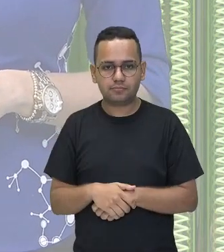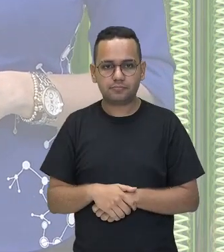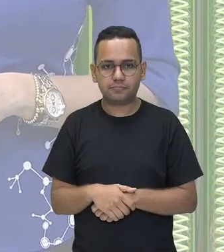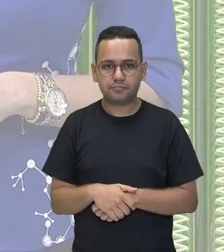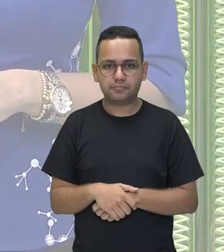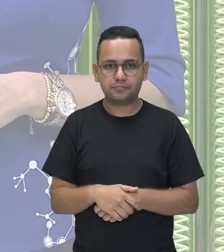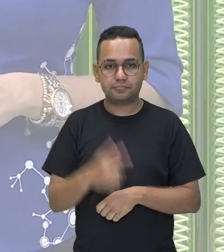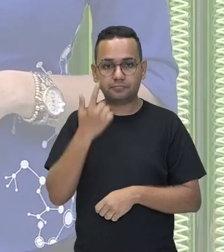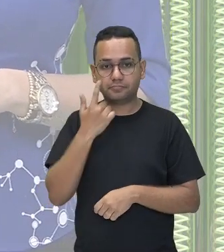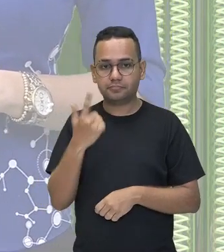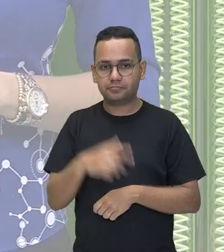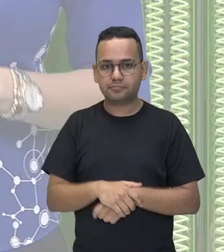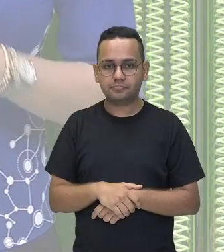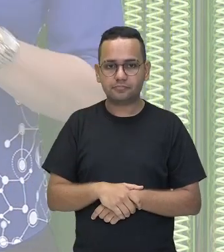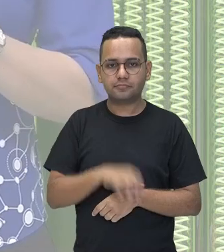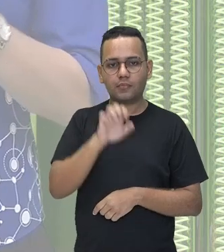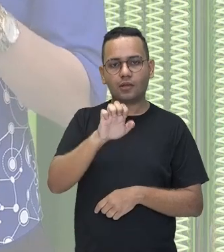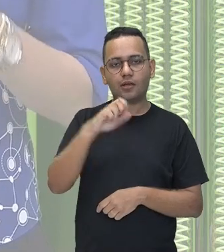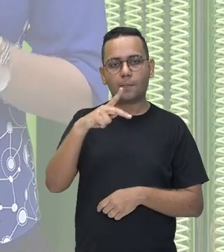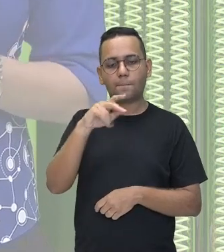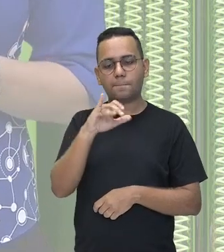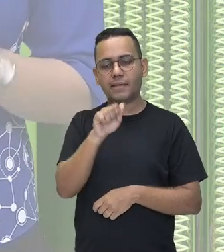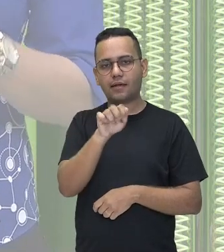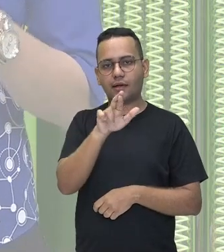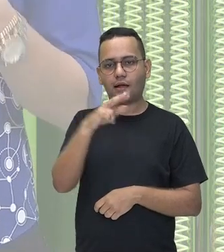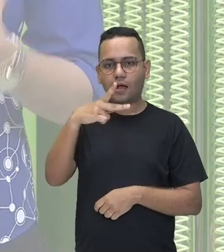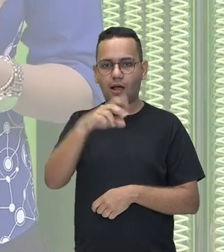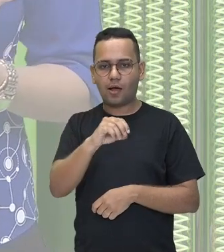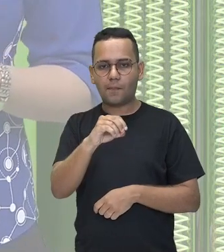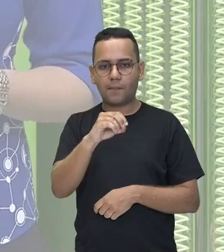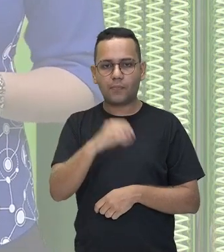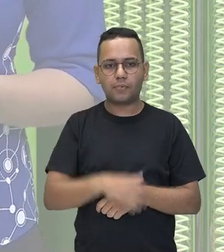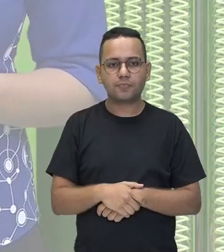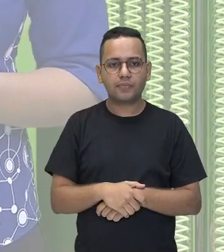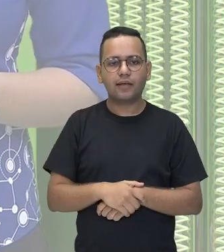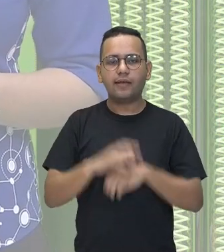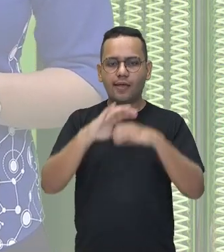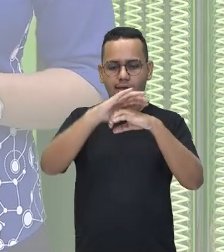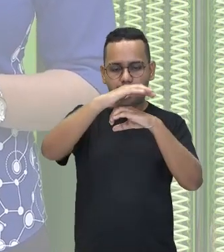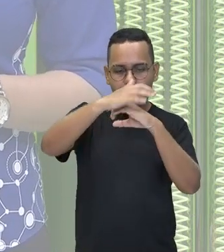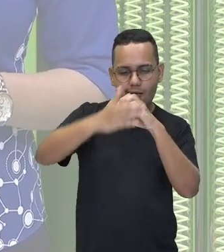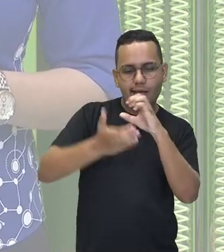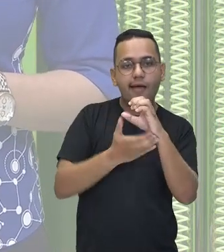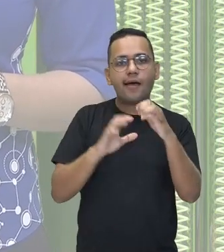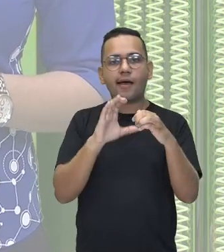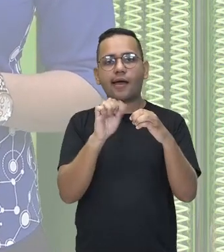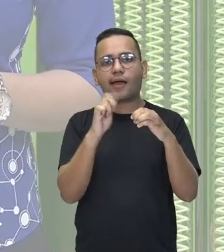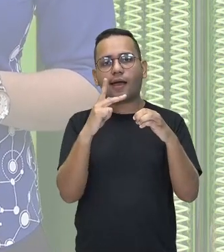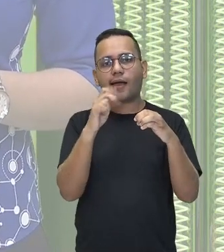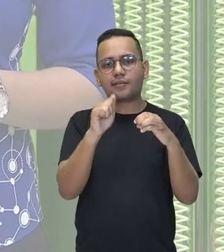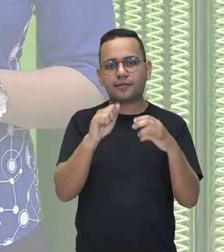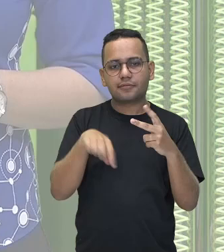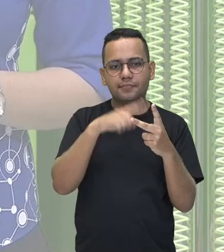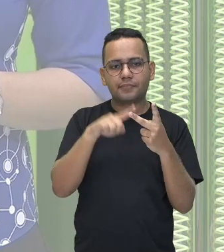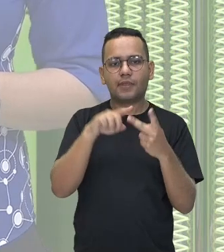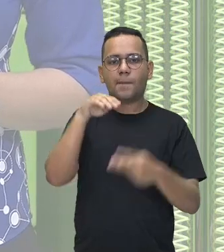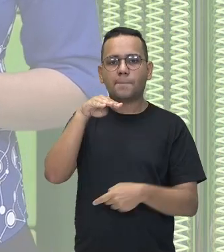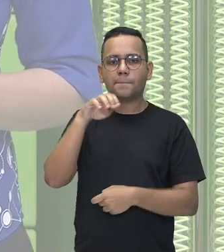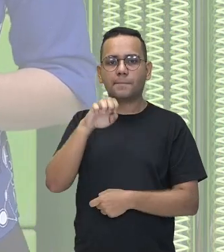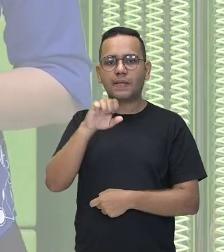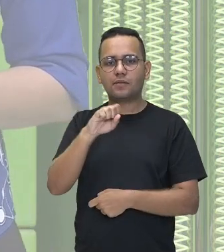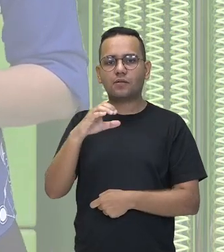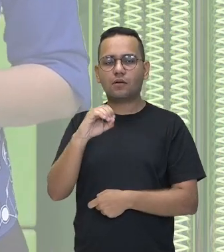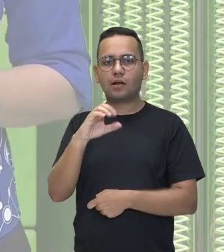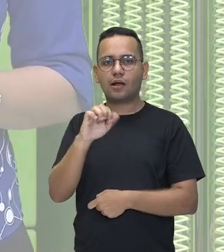próxima imagem, o epicarpo, que é a parte mais externa, da casca mesmo, como a gente chama, o mesocarpo, que é o meio,